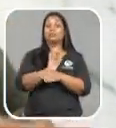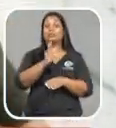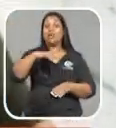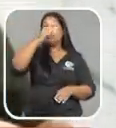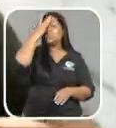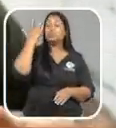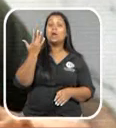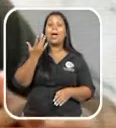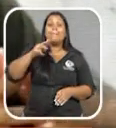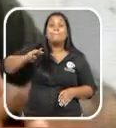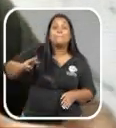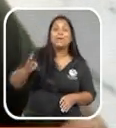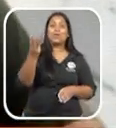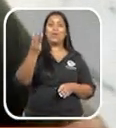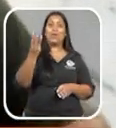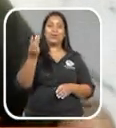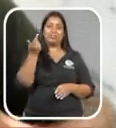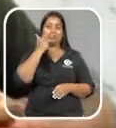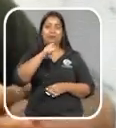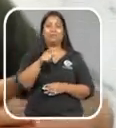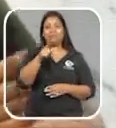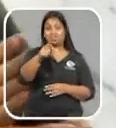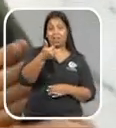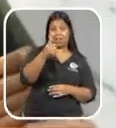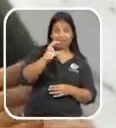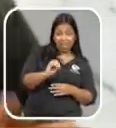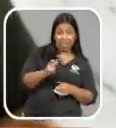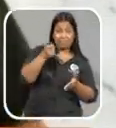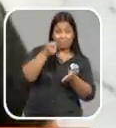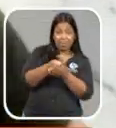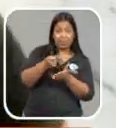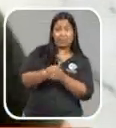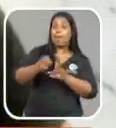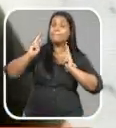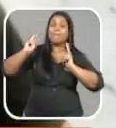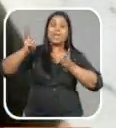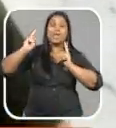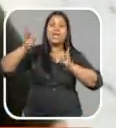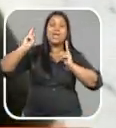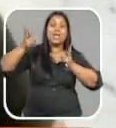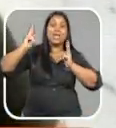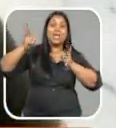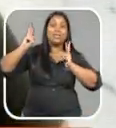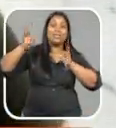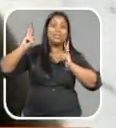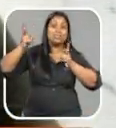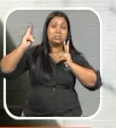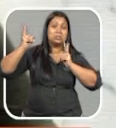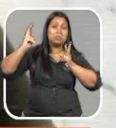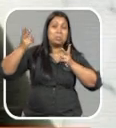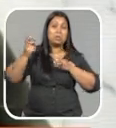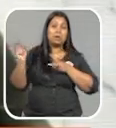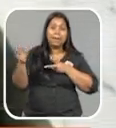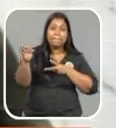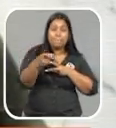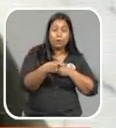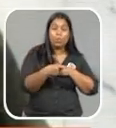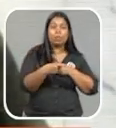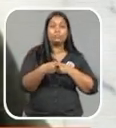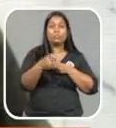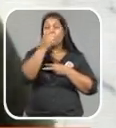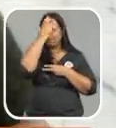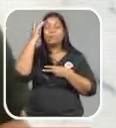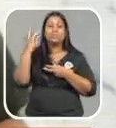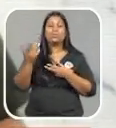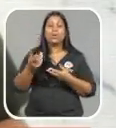que ganha 10 pagar a mesma taxa de imposto de renda de quem fatura 500 mil, 1 milhão,